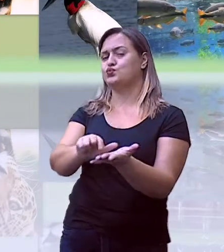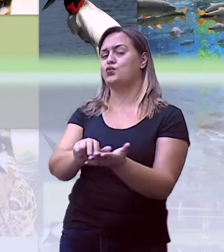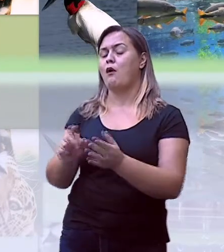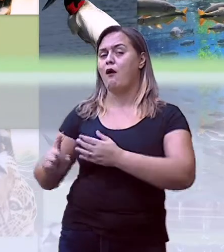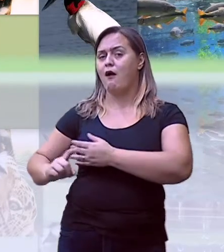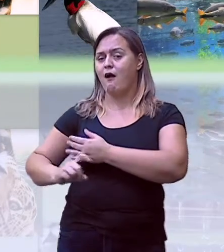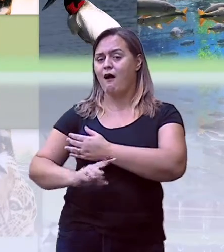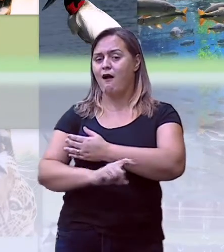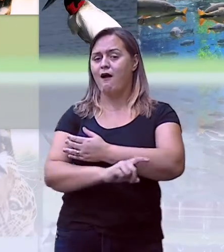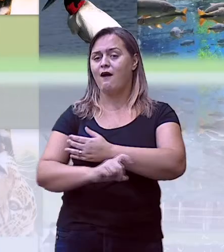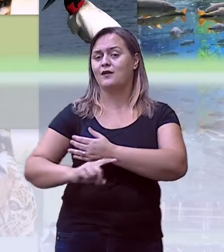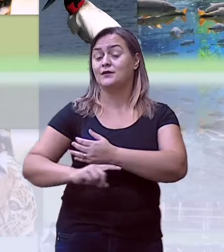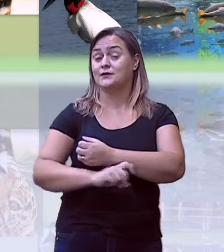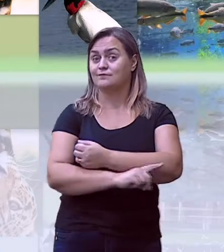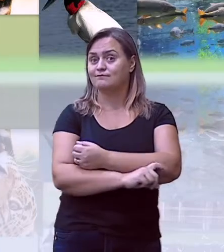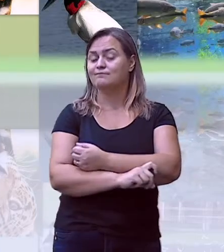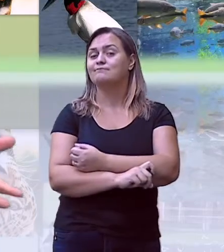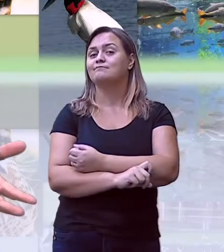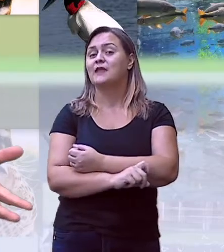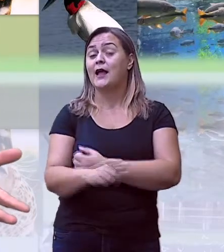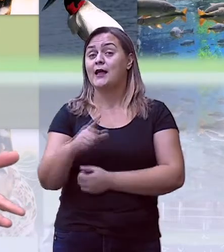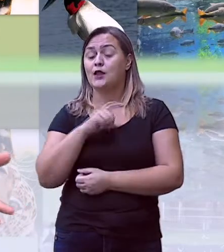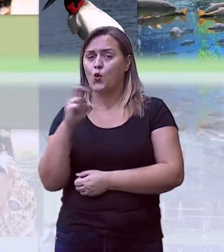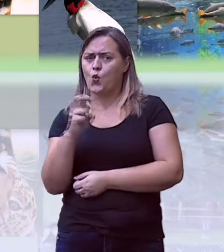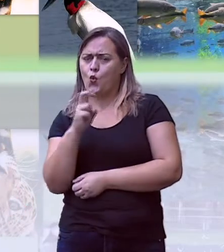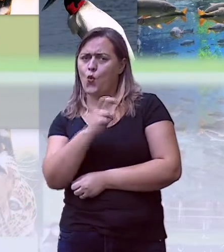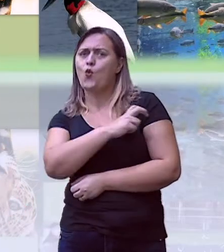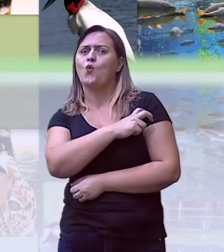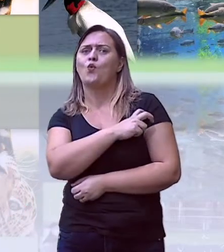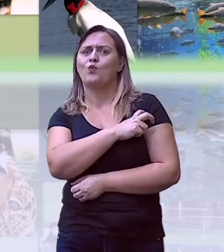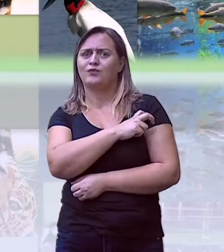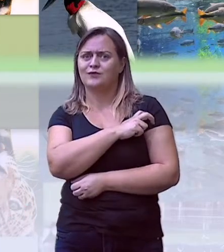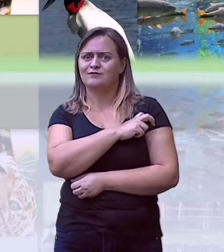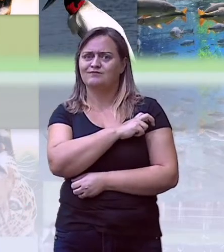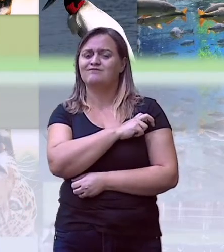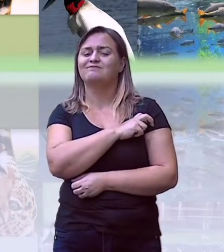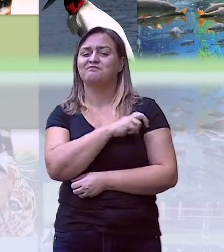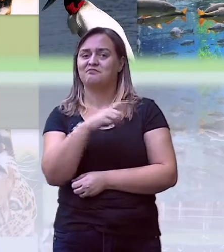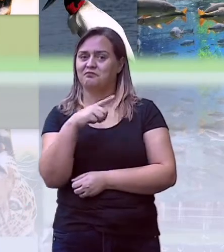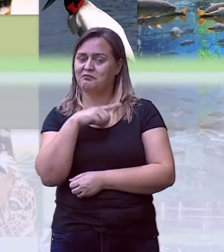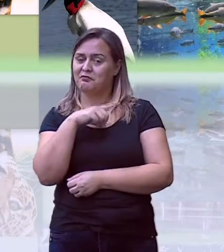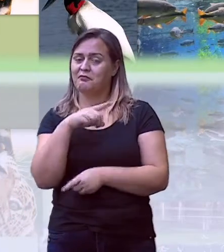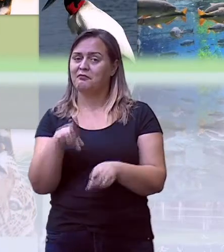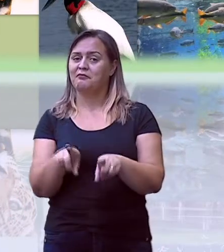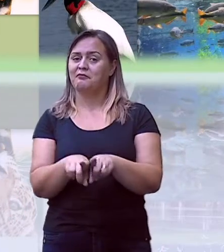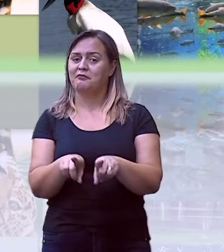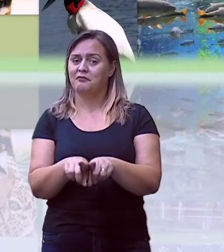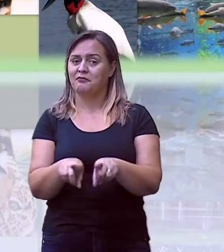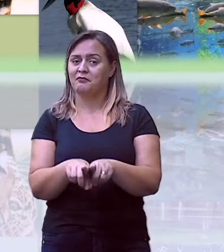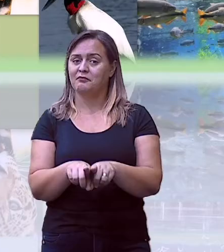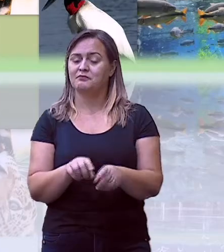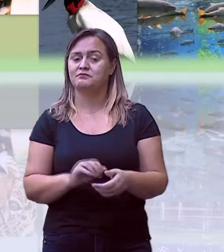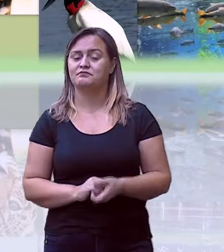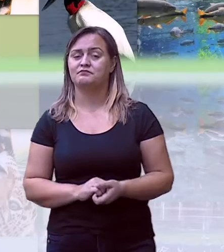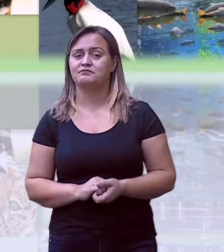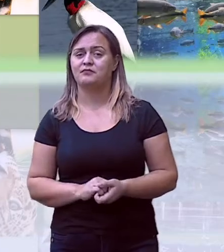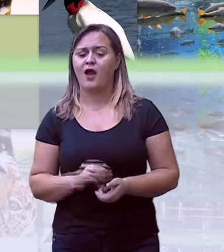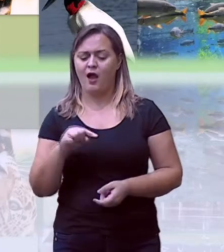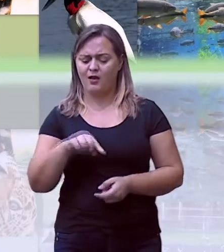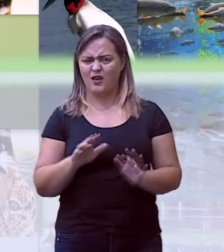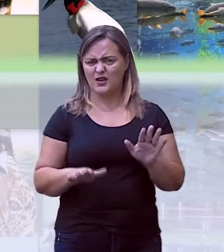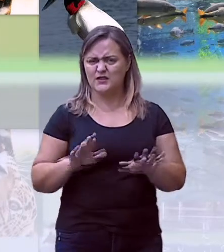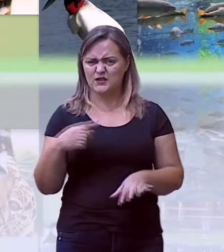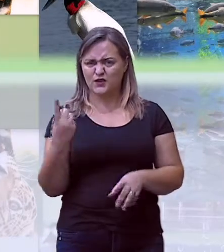lagartos, cobras como jiboias e sucuris, que a gente tanto tem medo e tem até aparecido ao nosso ambiente, não